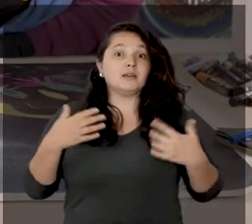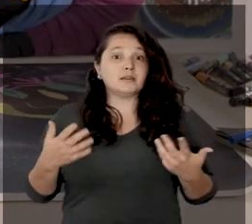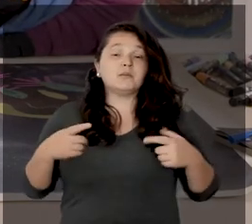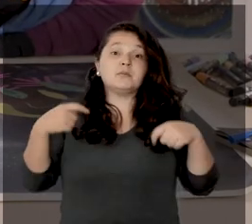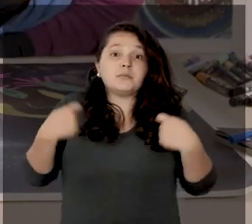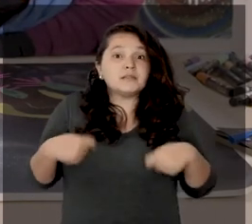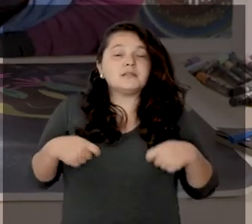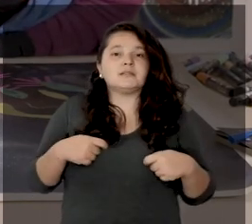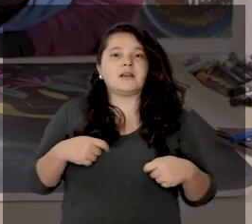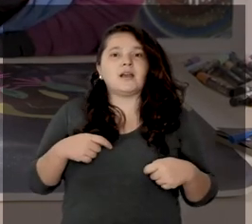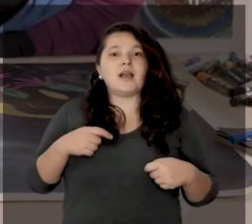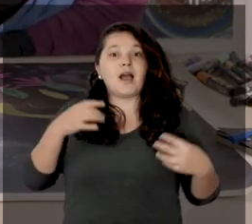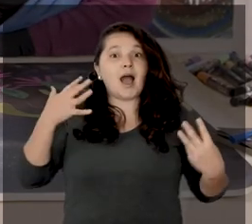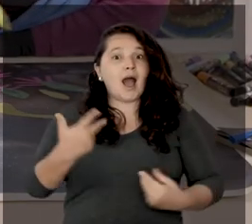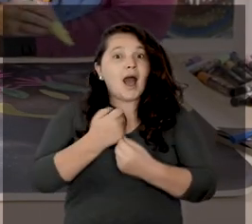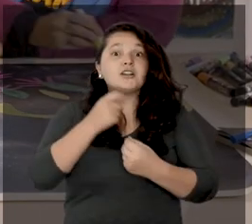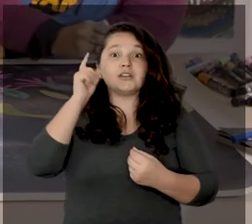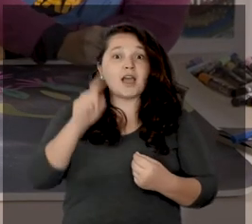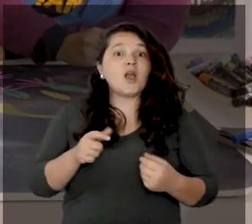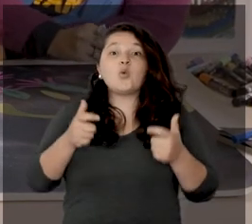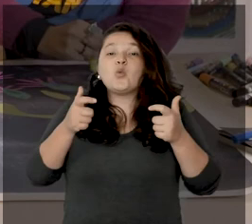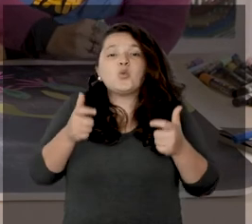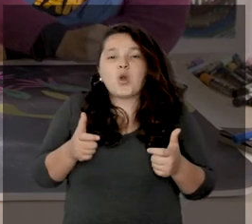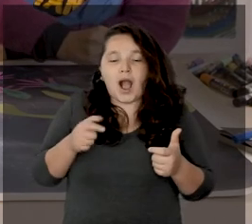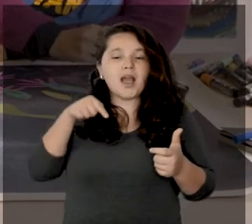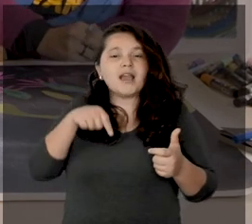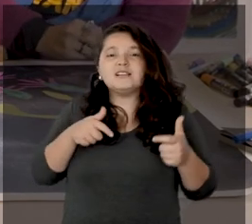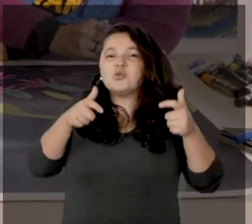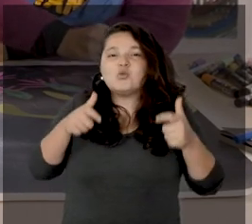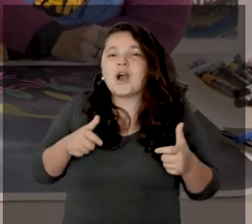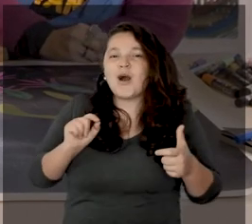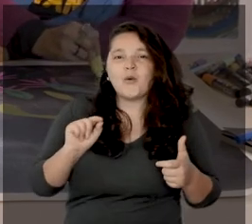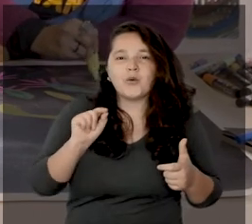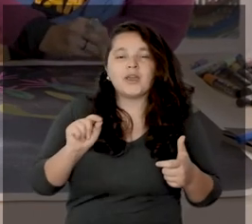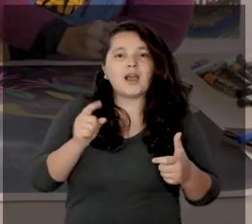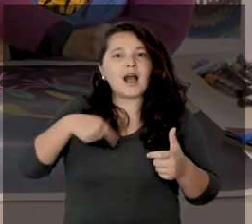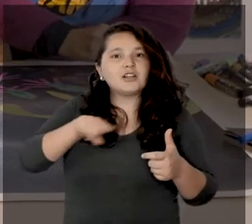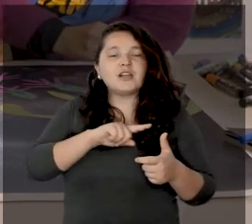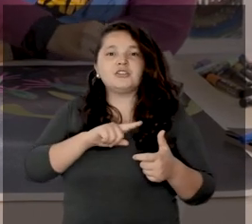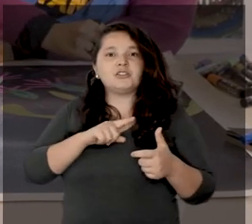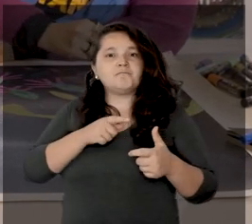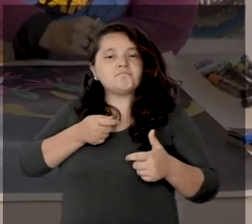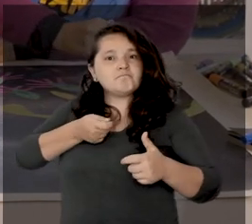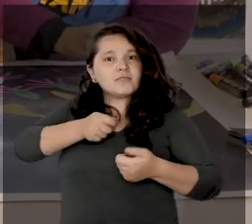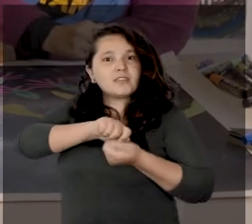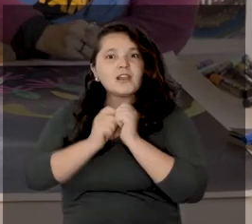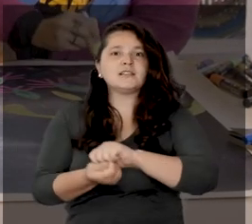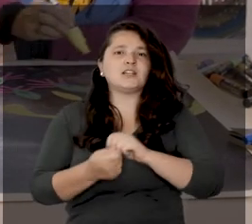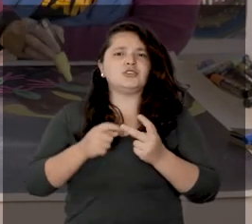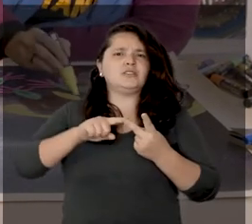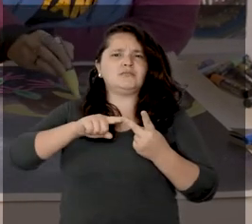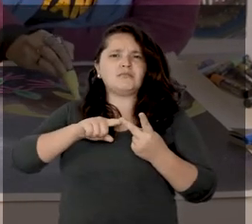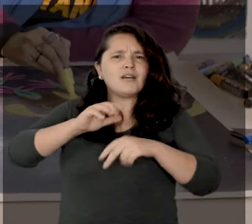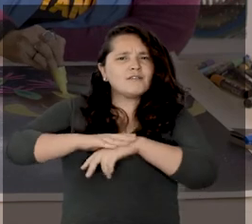o lugar da arte também é um lugar para transgredir, é um lugar para se pensar, né, questões densas, profundas e delicadas,